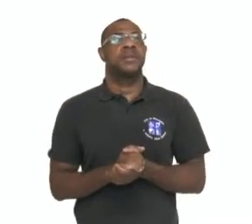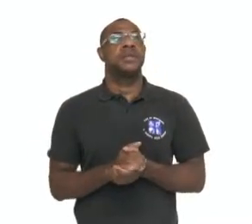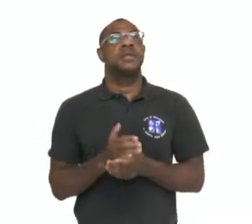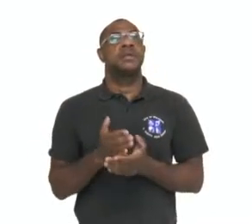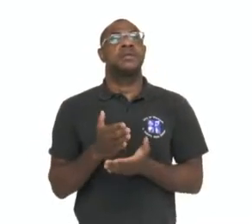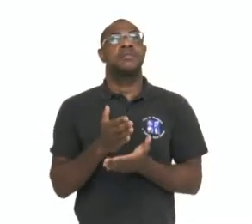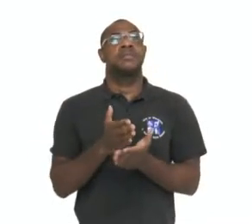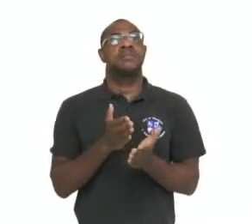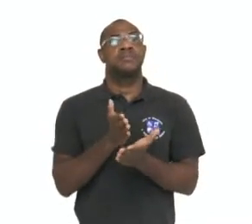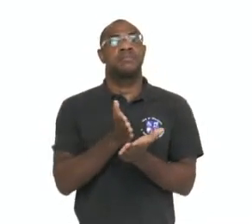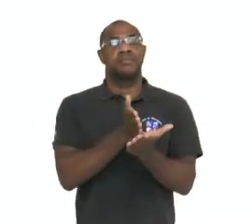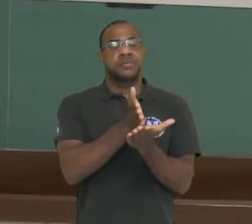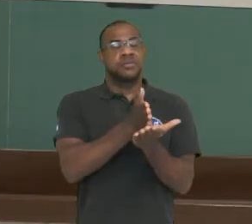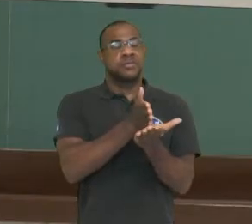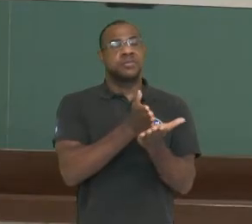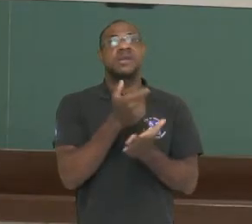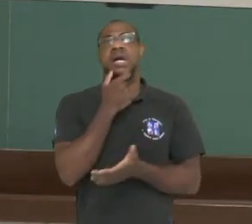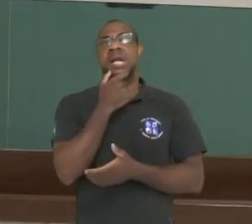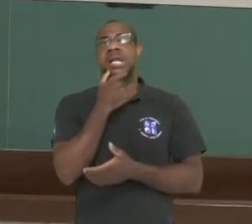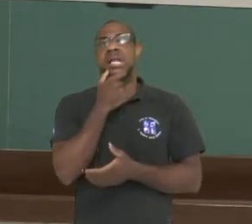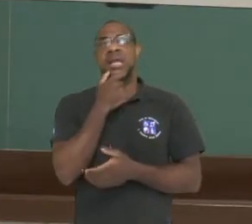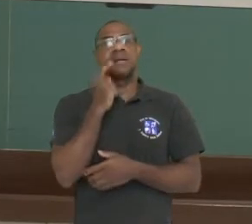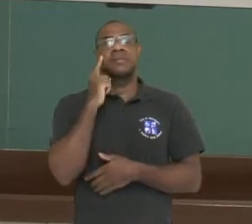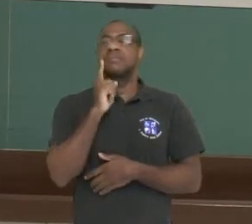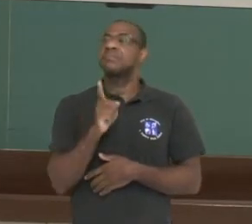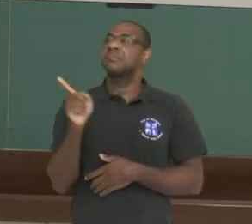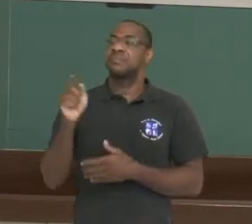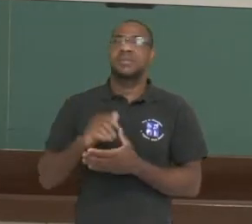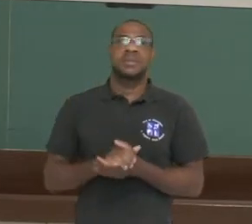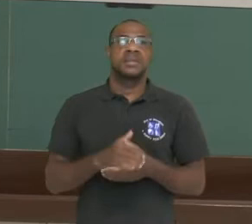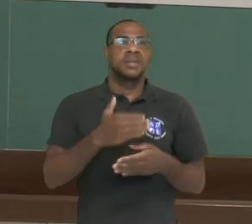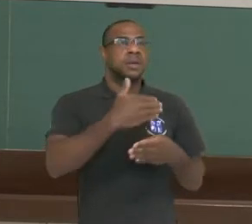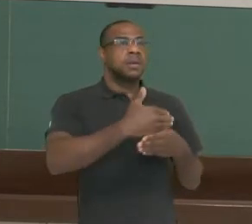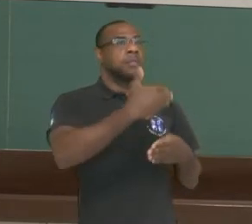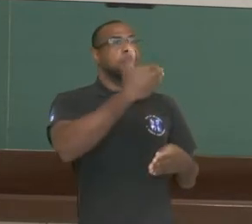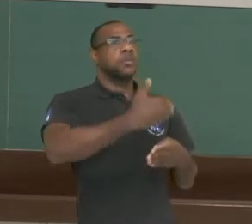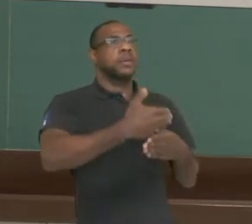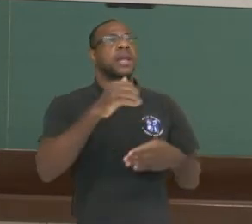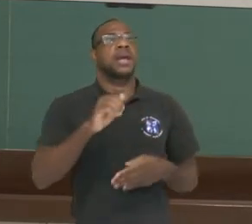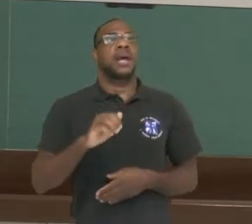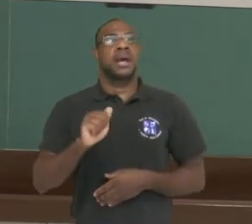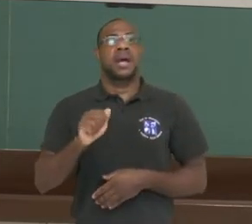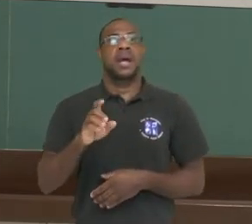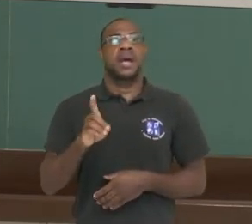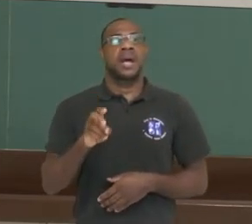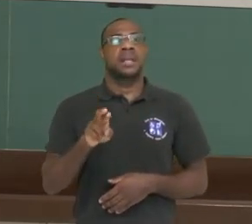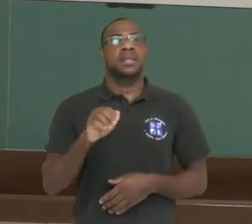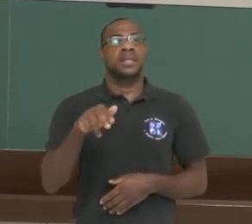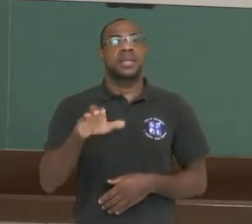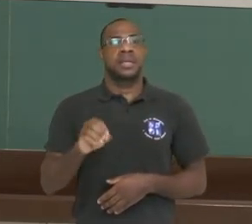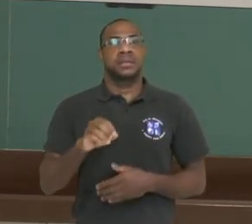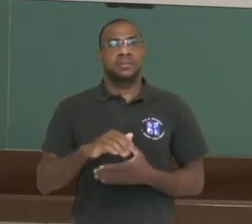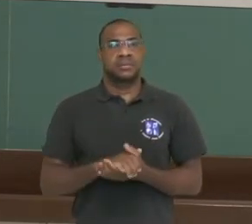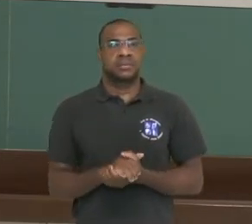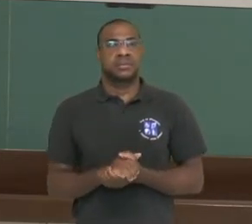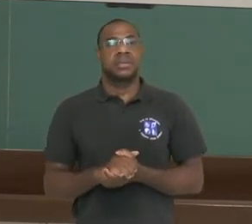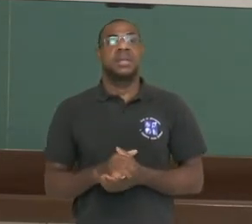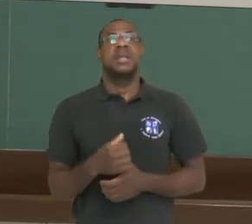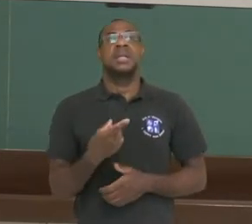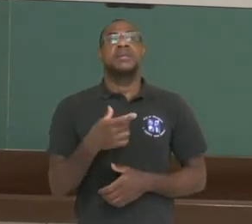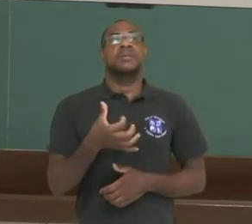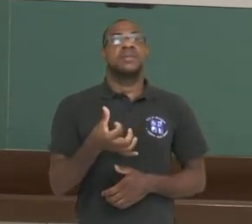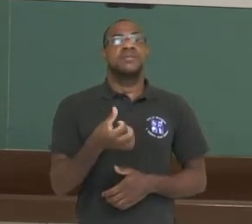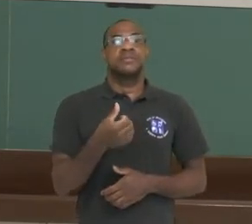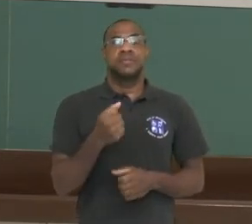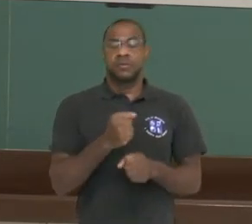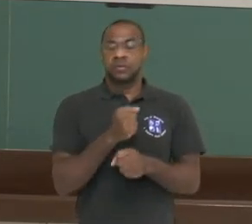dividindo a Inglaterra ao meio praticamente, chamada Muralha de Adriano, construída em 126 d.C., que era uma fronteira entre romanos